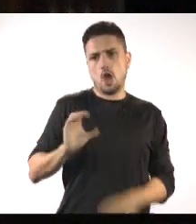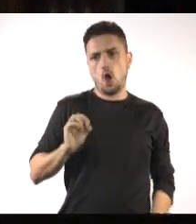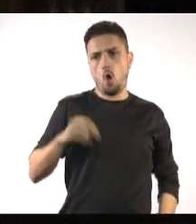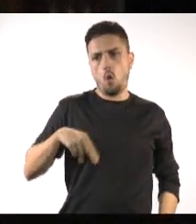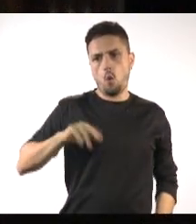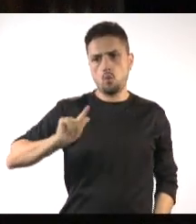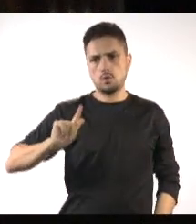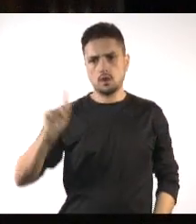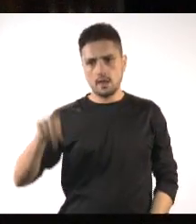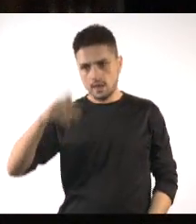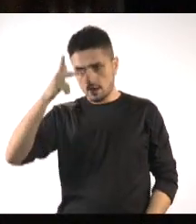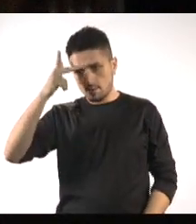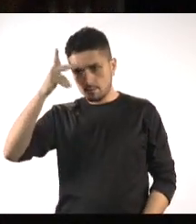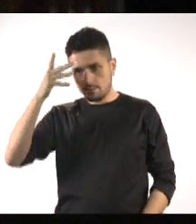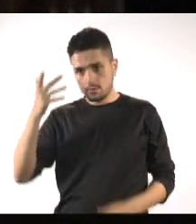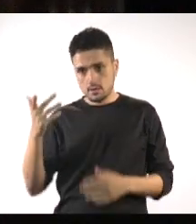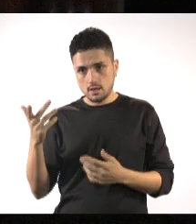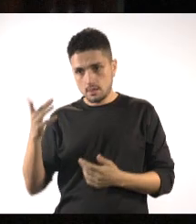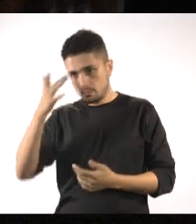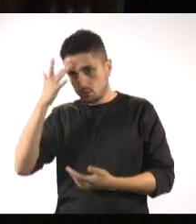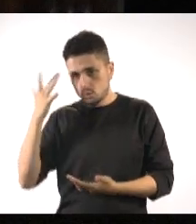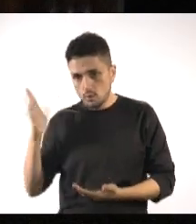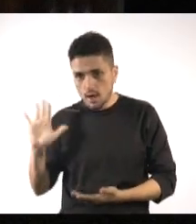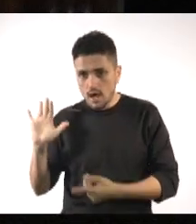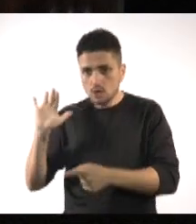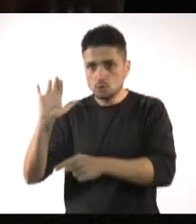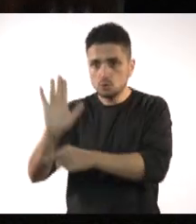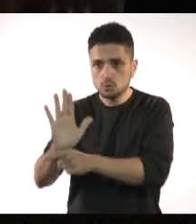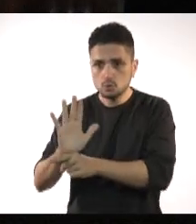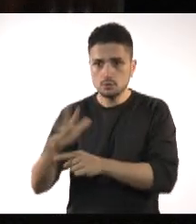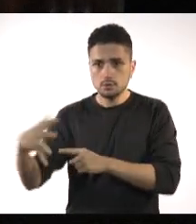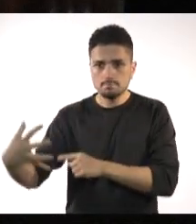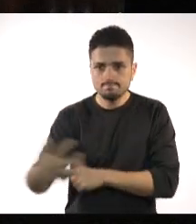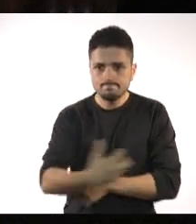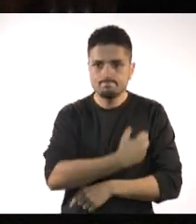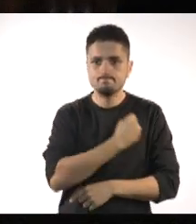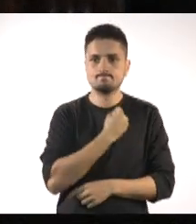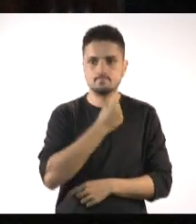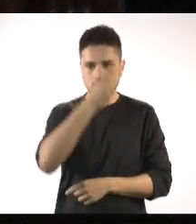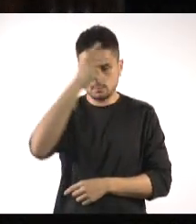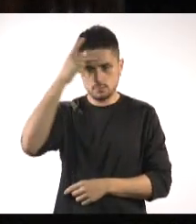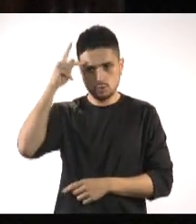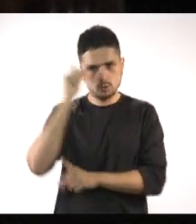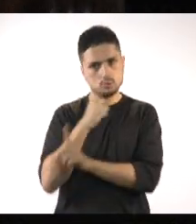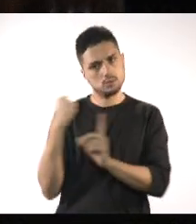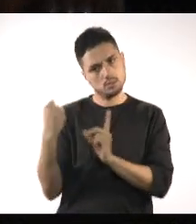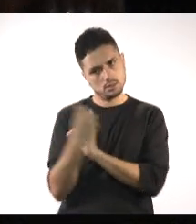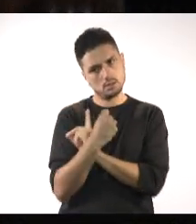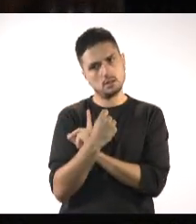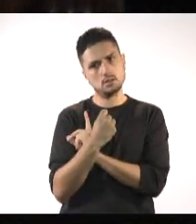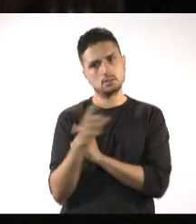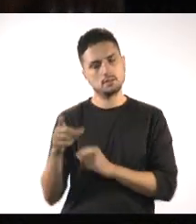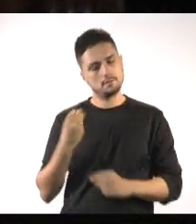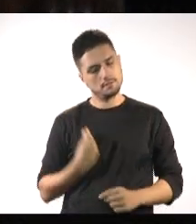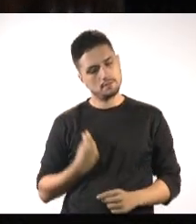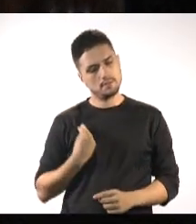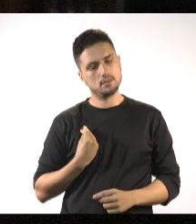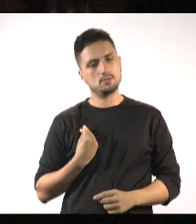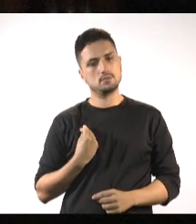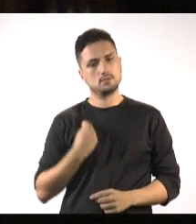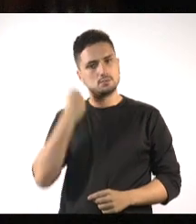que acolhe e está junto da dor daqueles que aí pela sociedade afora vão vivendo essa